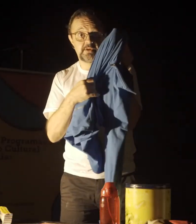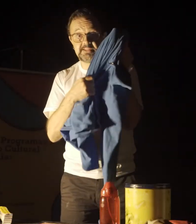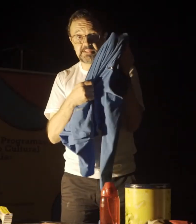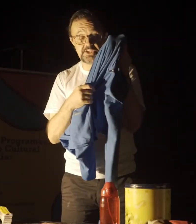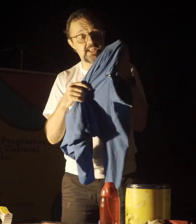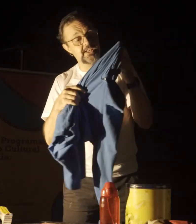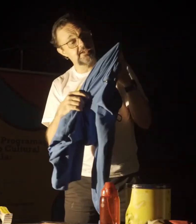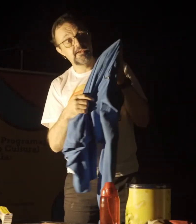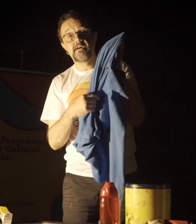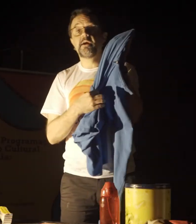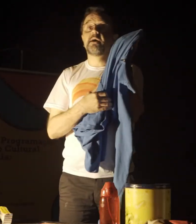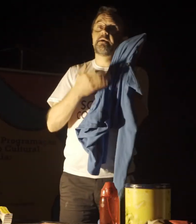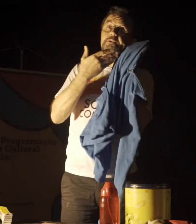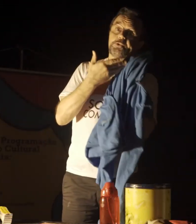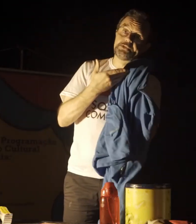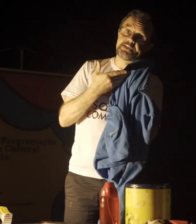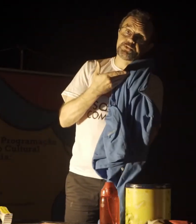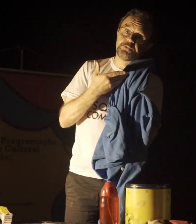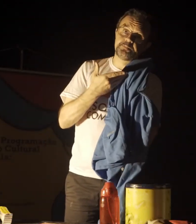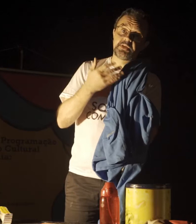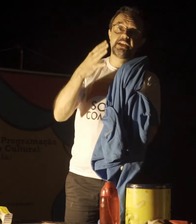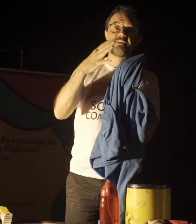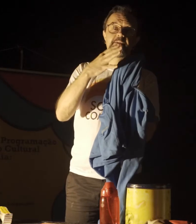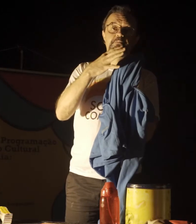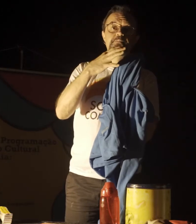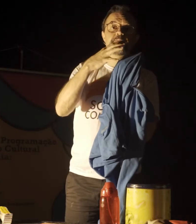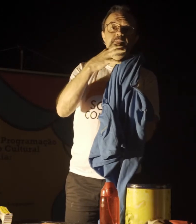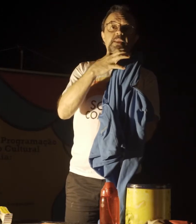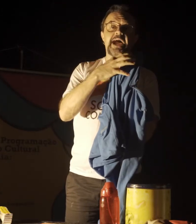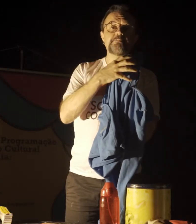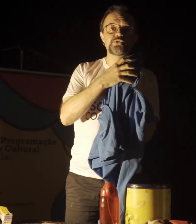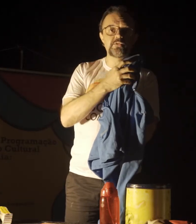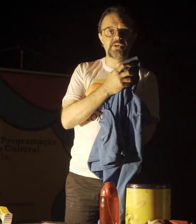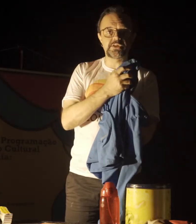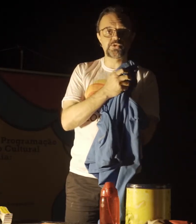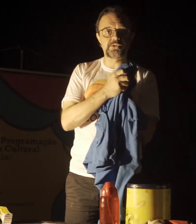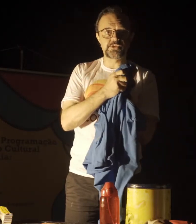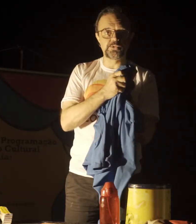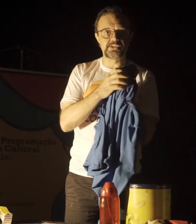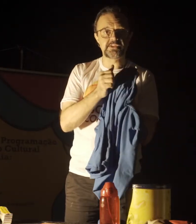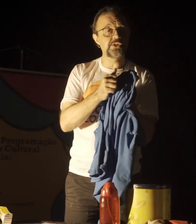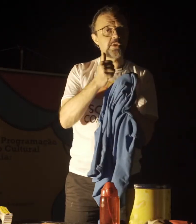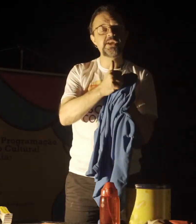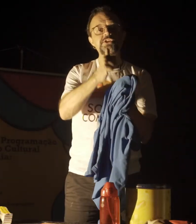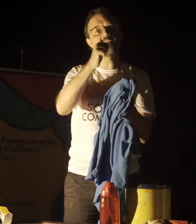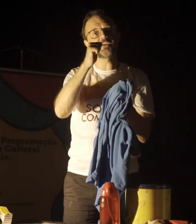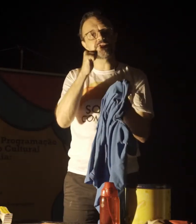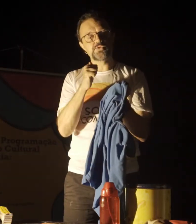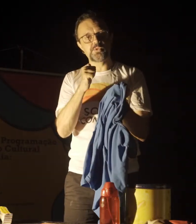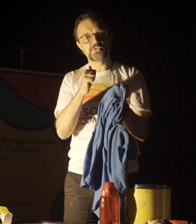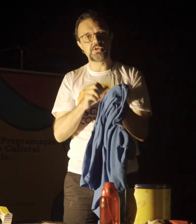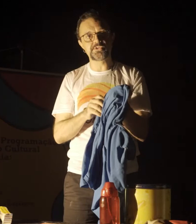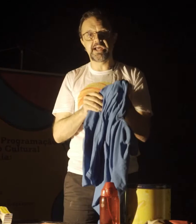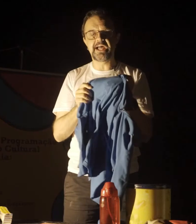exemplo, incidir nele luz azul, que ele vai absorver as outras luzes e somente